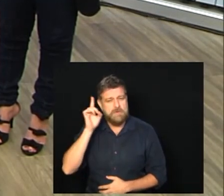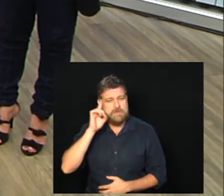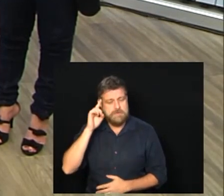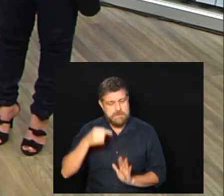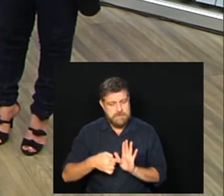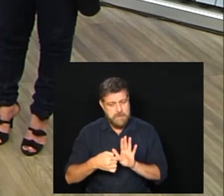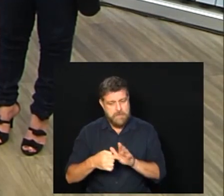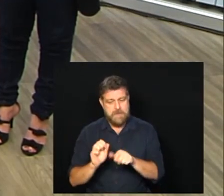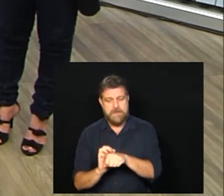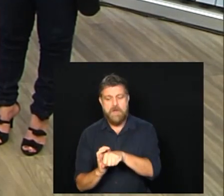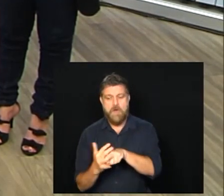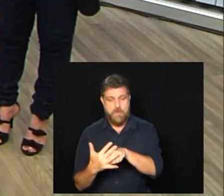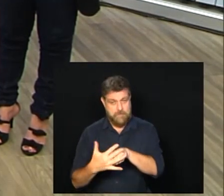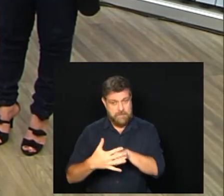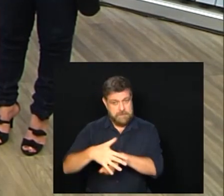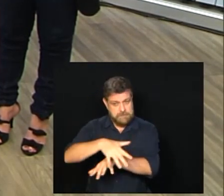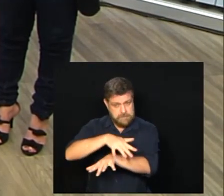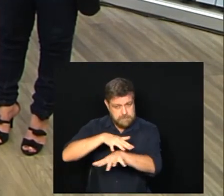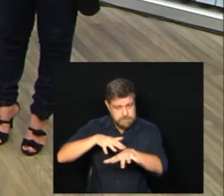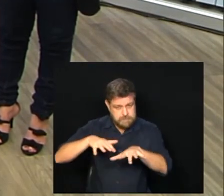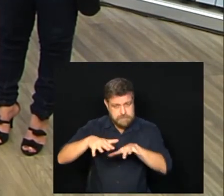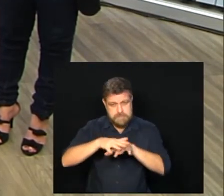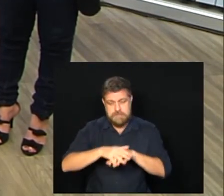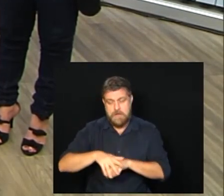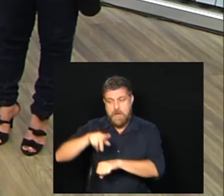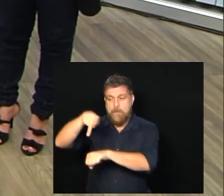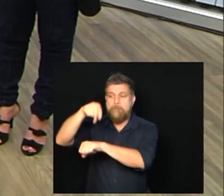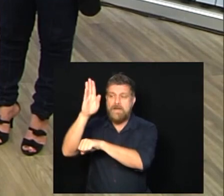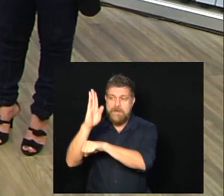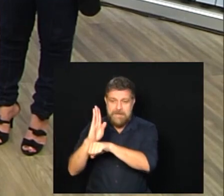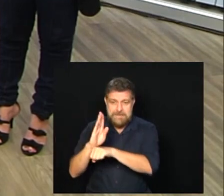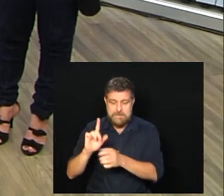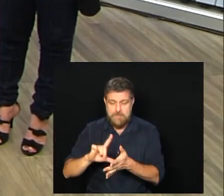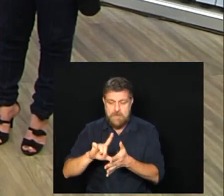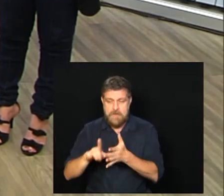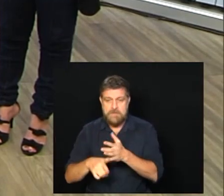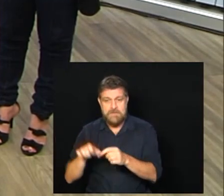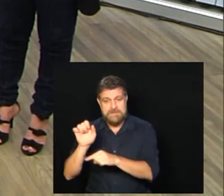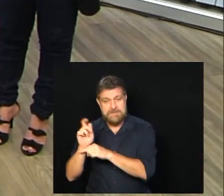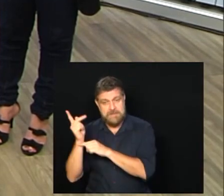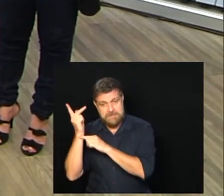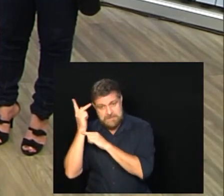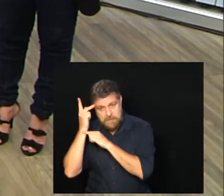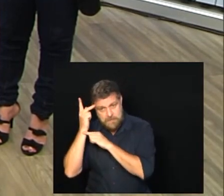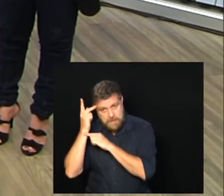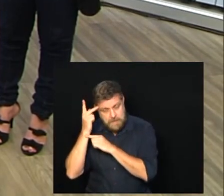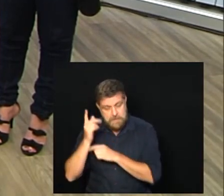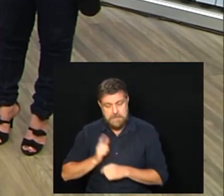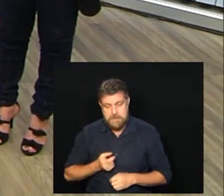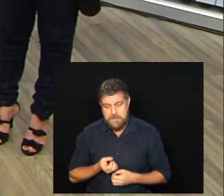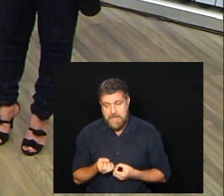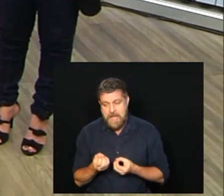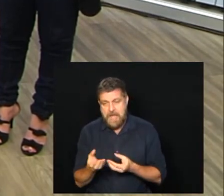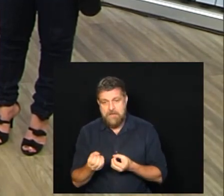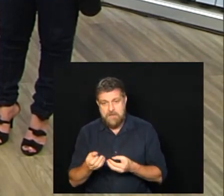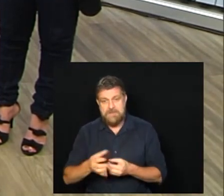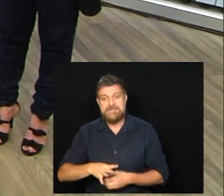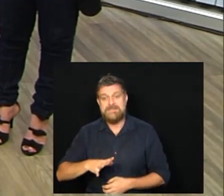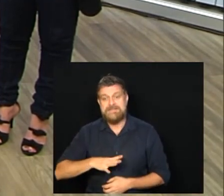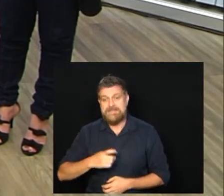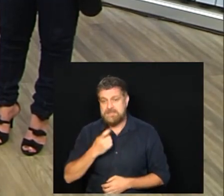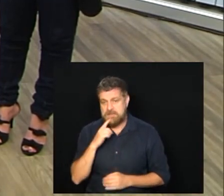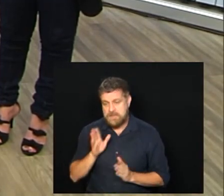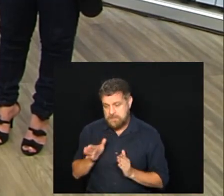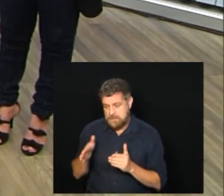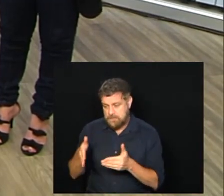sobre a Covid-19, aquele panorama no nosso país, estado de São Paulo e depois todas as informações da cidade de